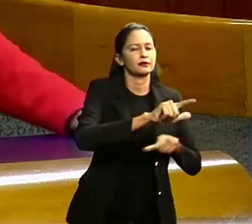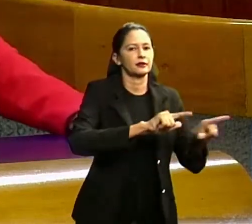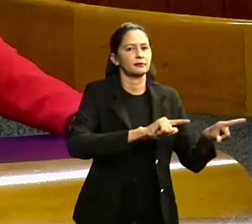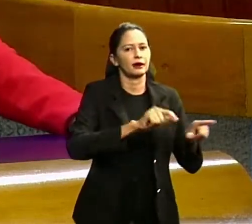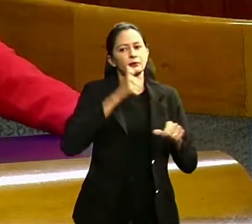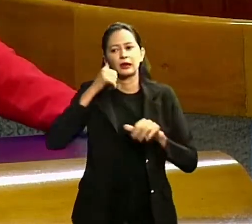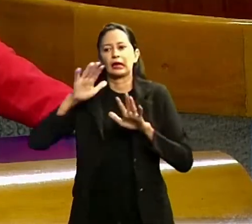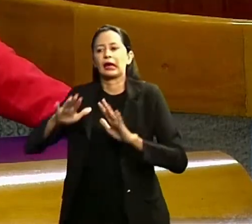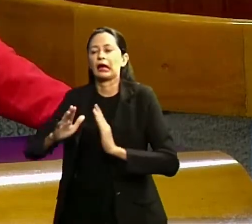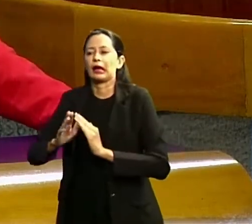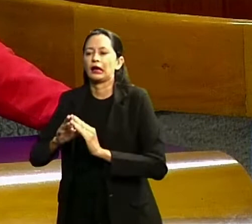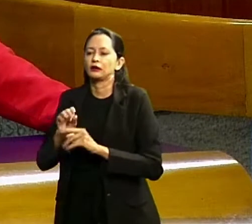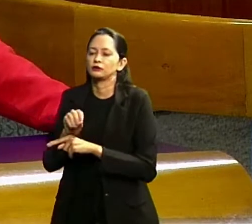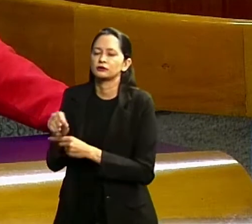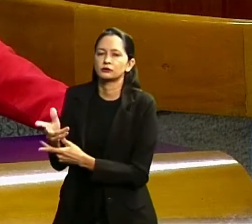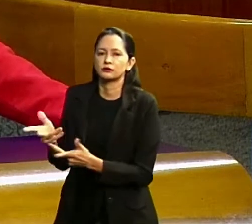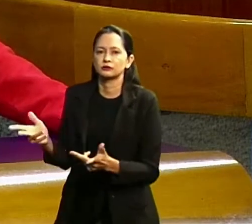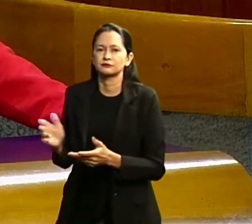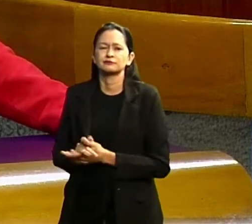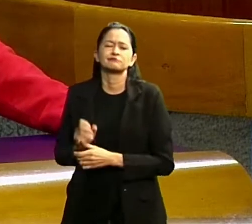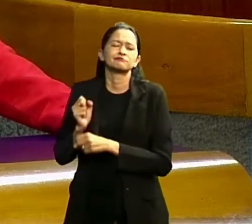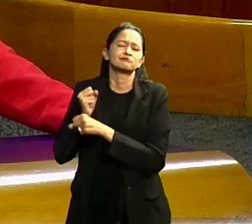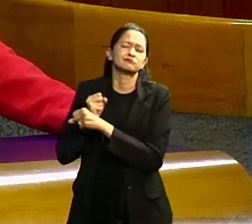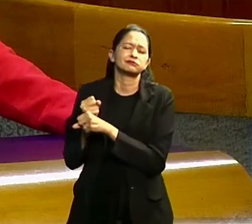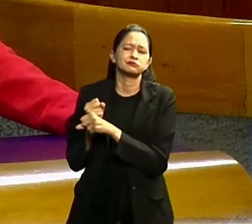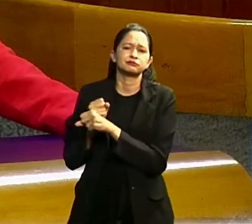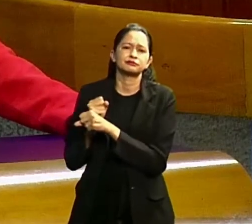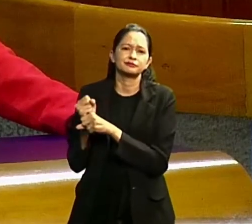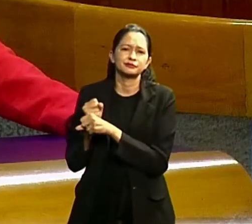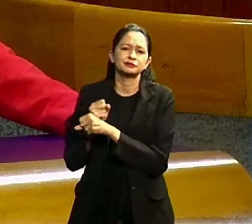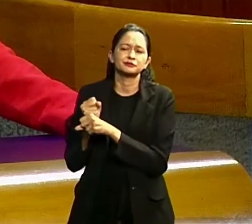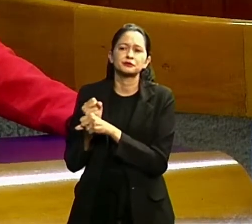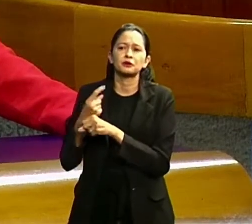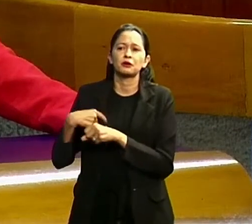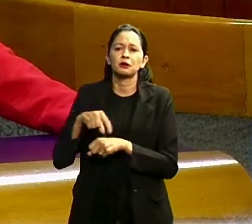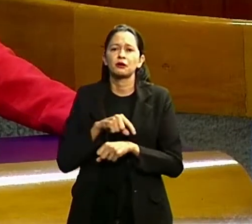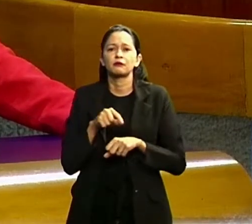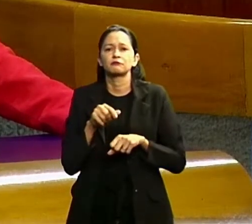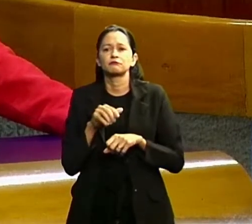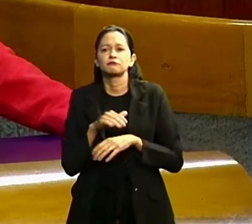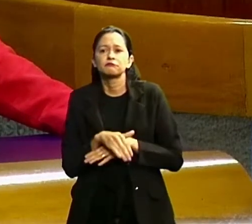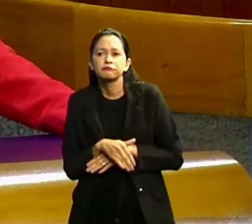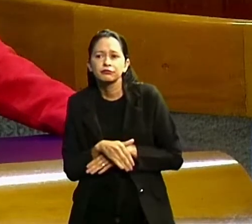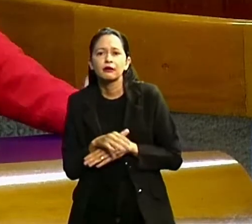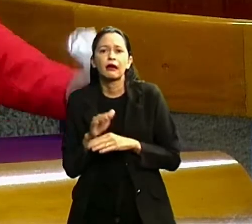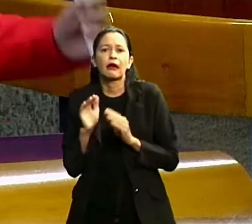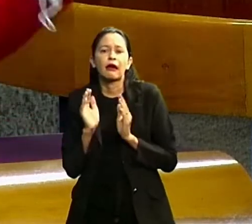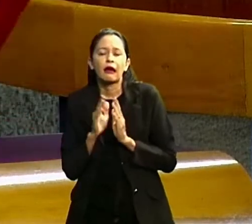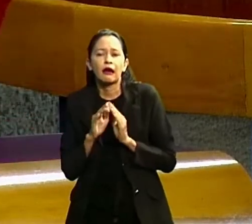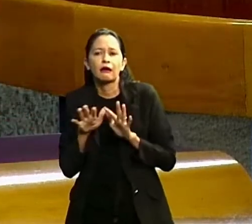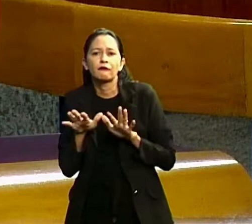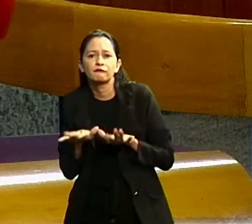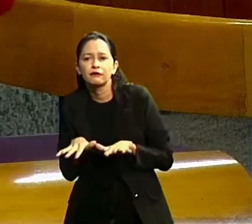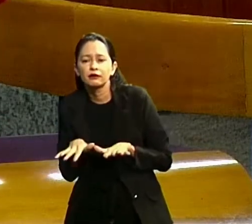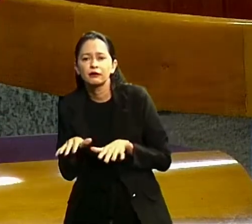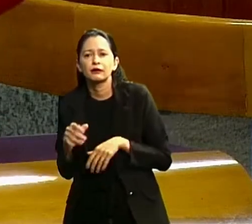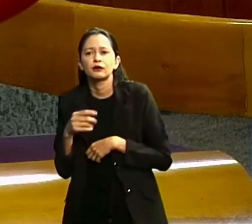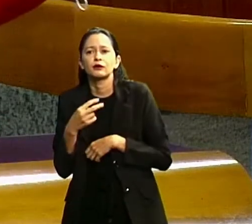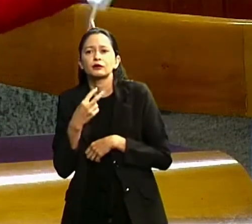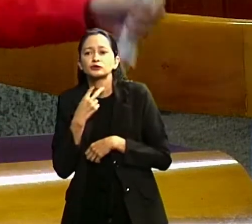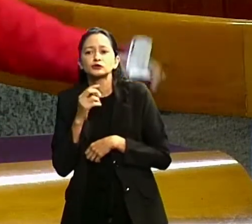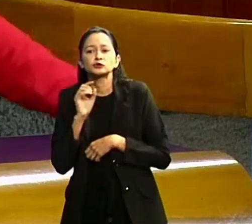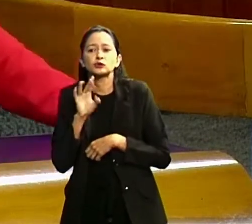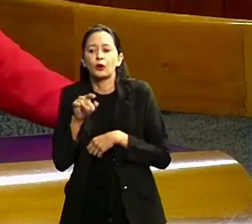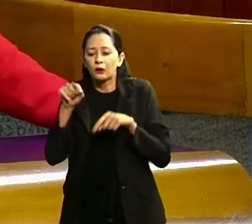E durante séculos, nós realmente ficamos quietas em casa, sem poder ir